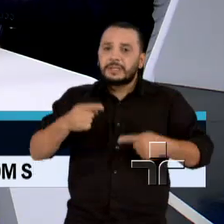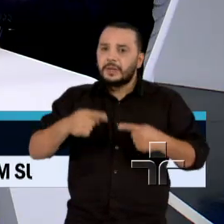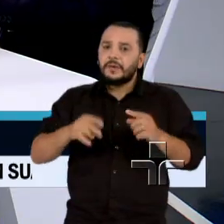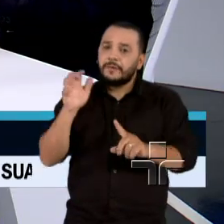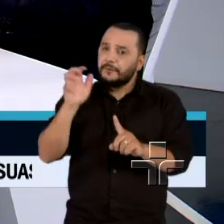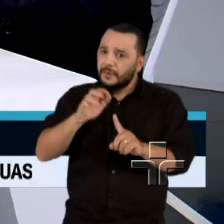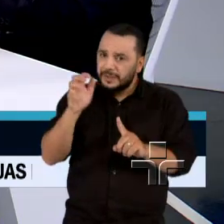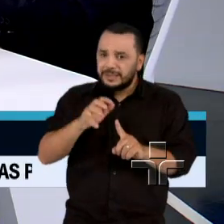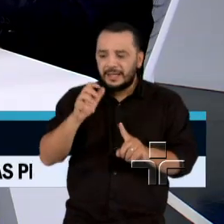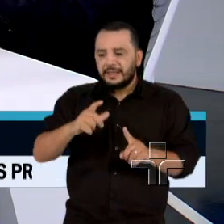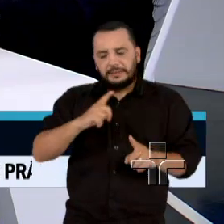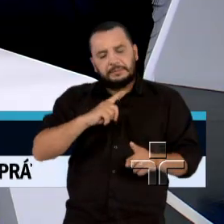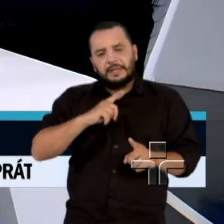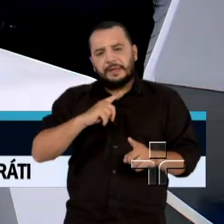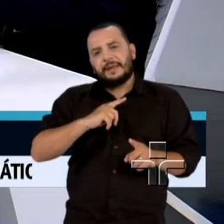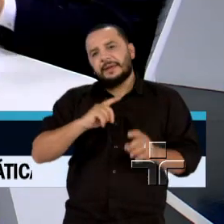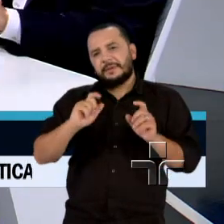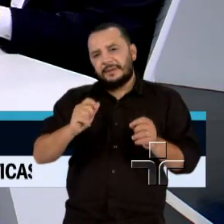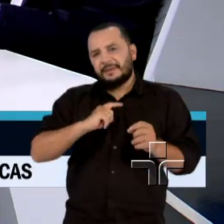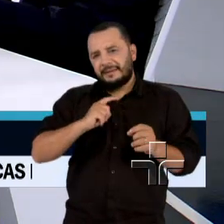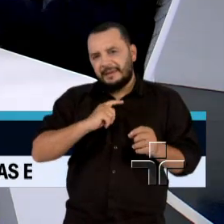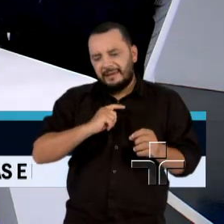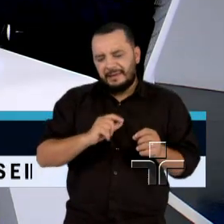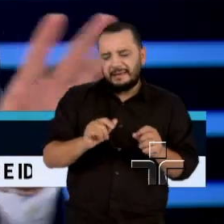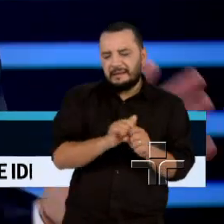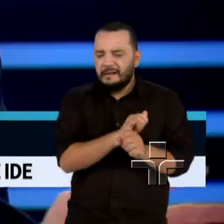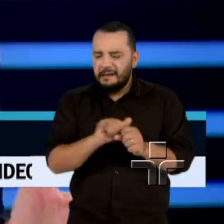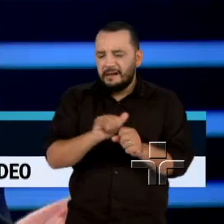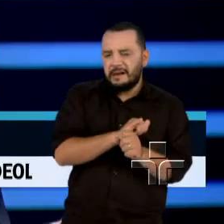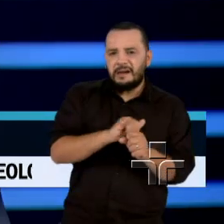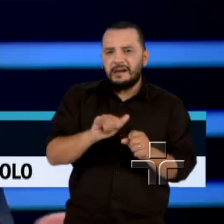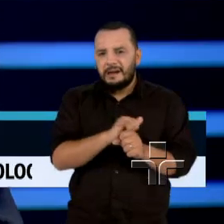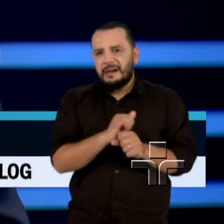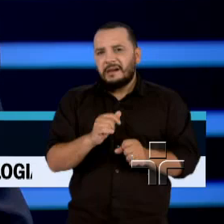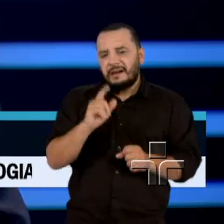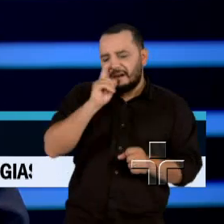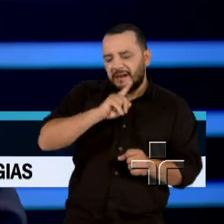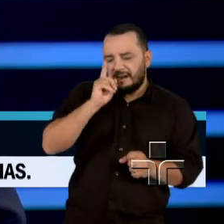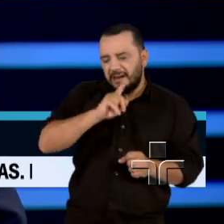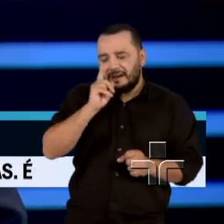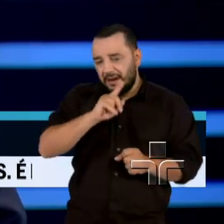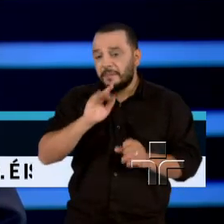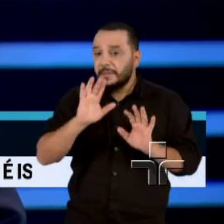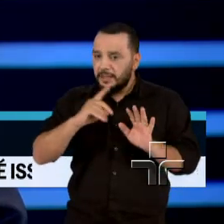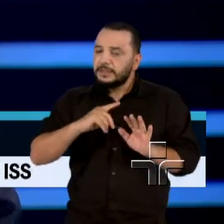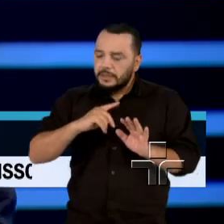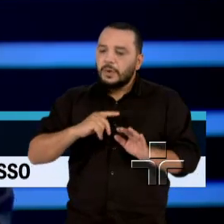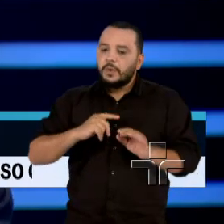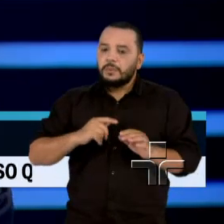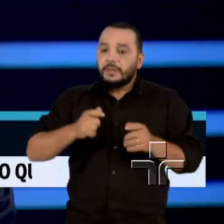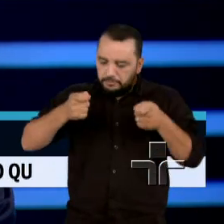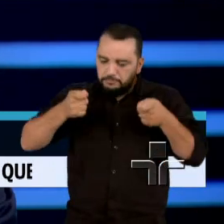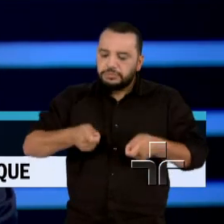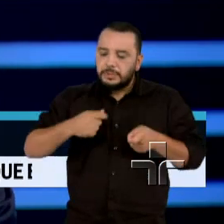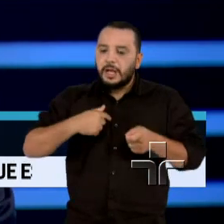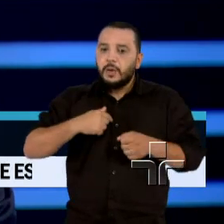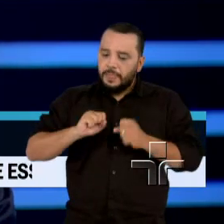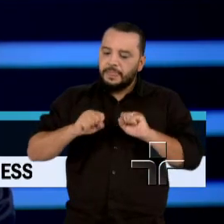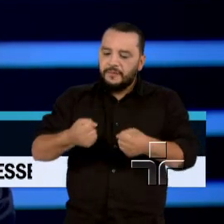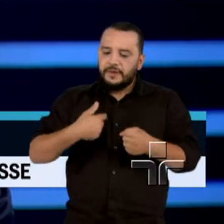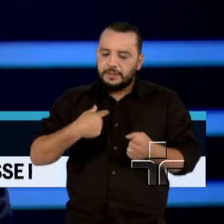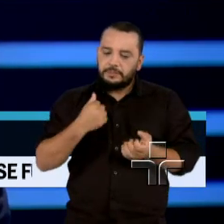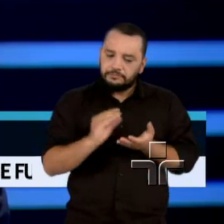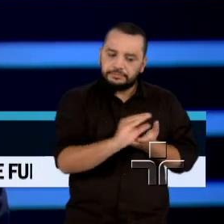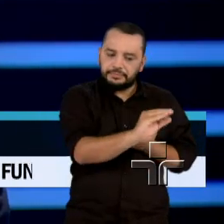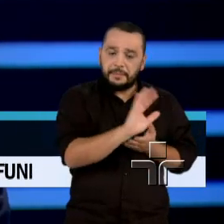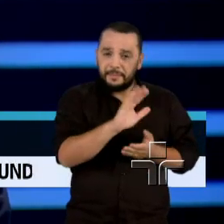aspecto da distorção do uso em relação ao princípio. Eu continuo defendendo o princípio, mas combato fortemente essas distorções. Senis, a questão